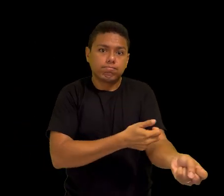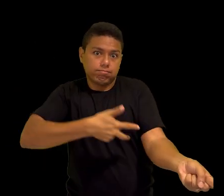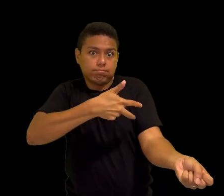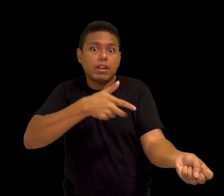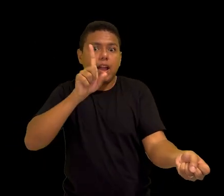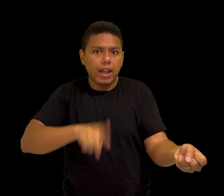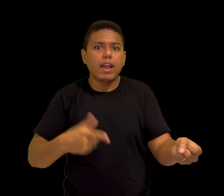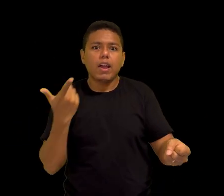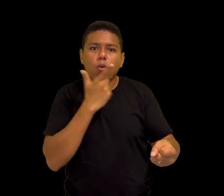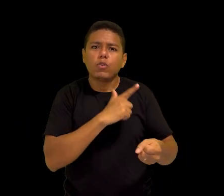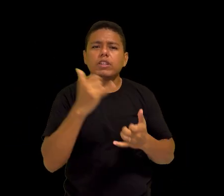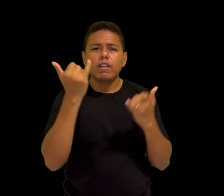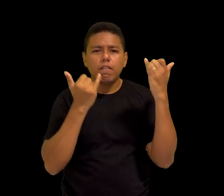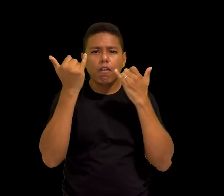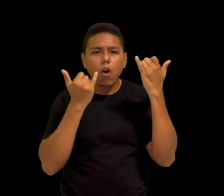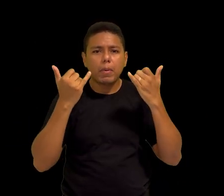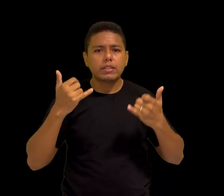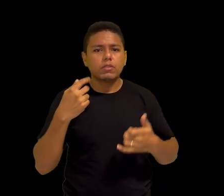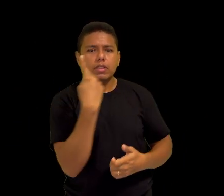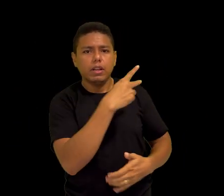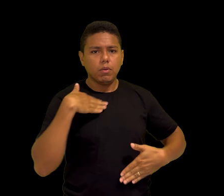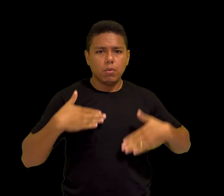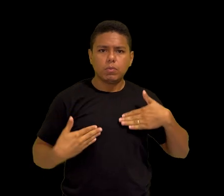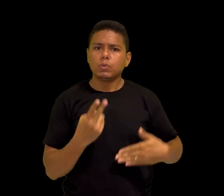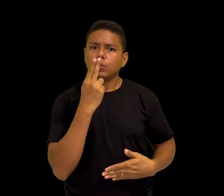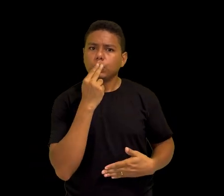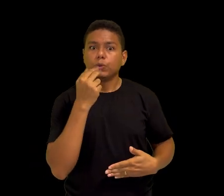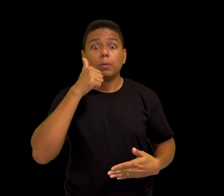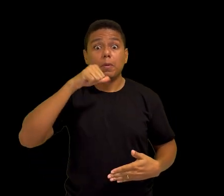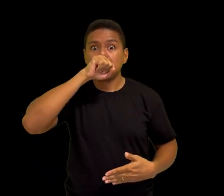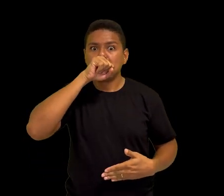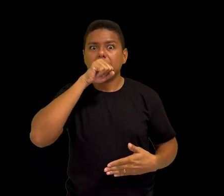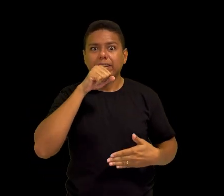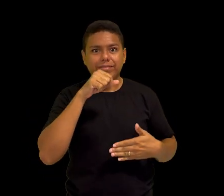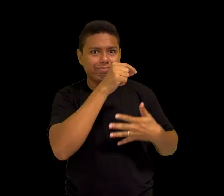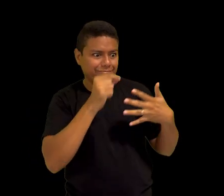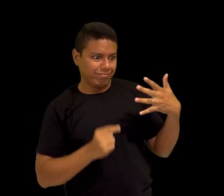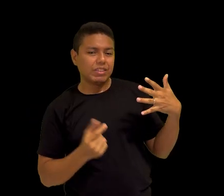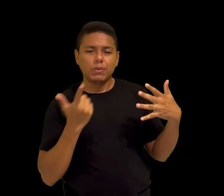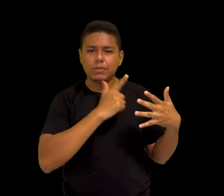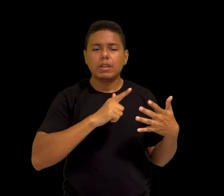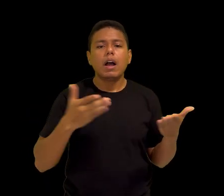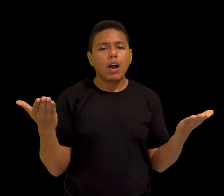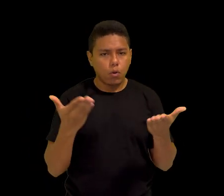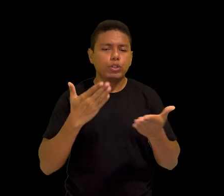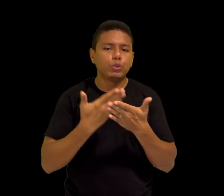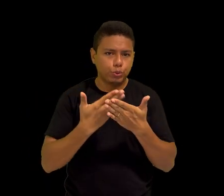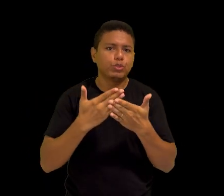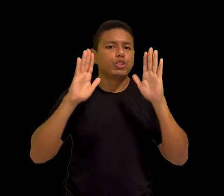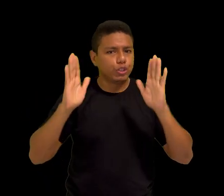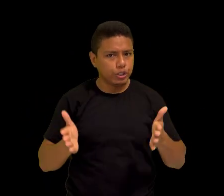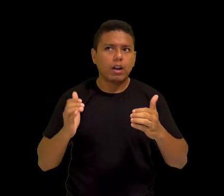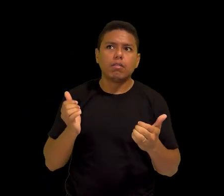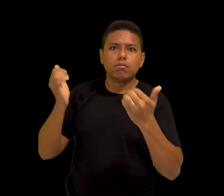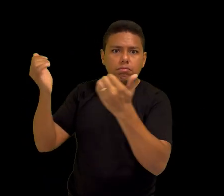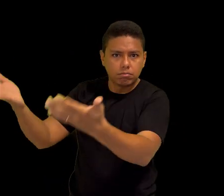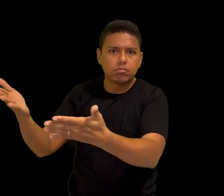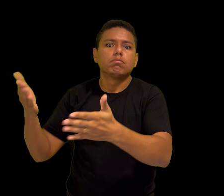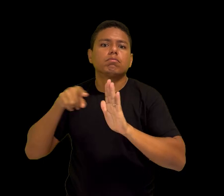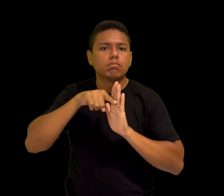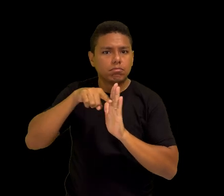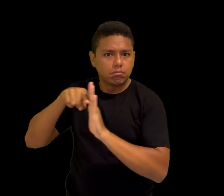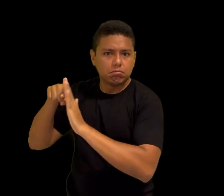para ter biomarcadores do estado nutricional da mãe dessas crianças, né? O estudo está em campo, a região